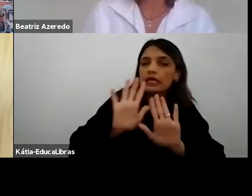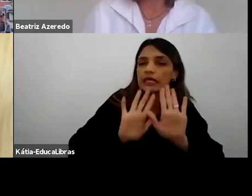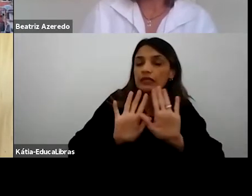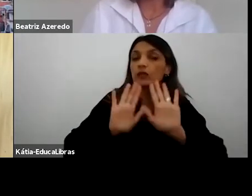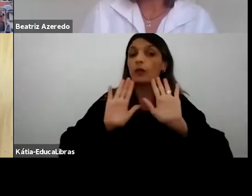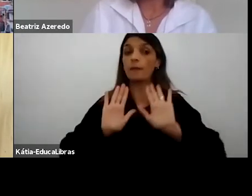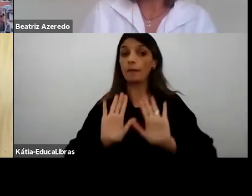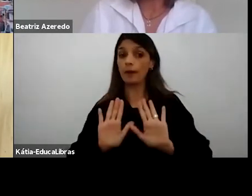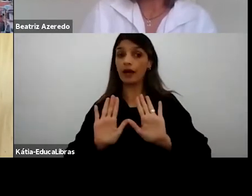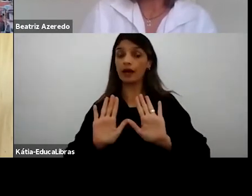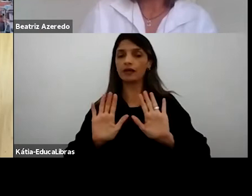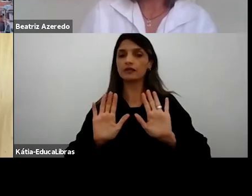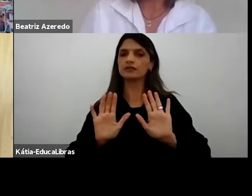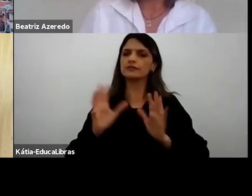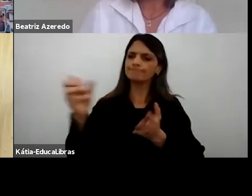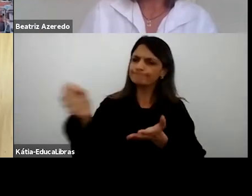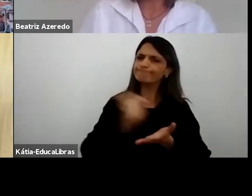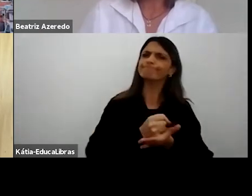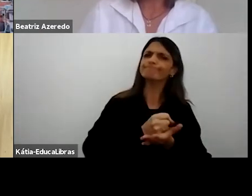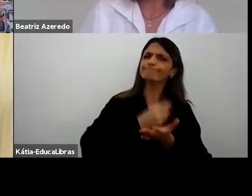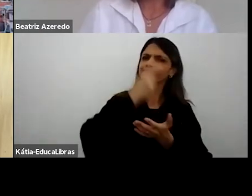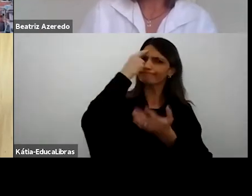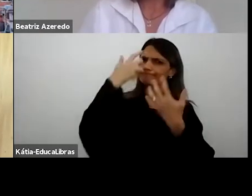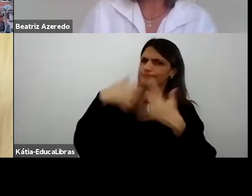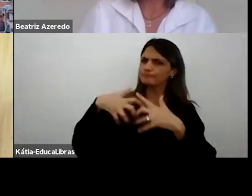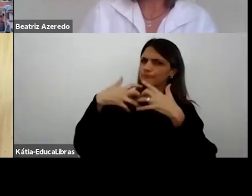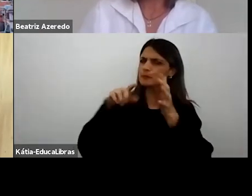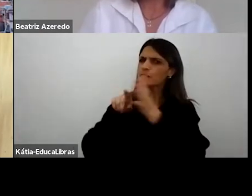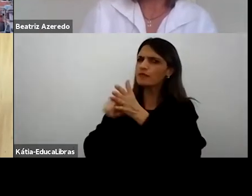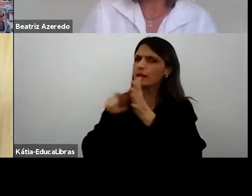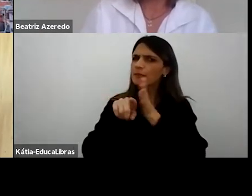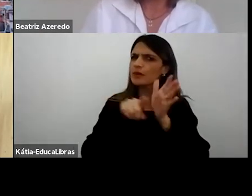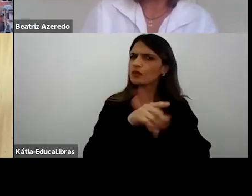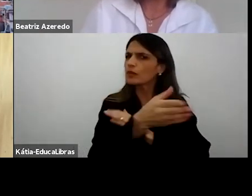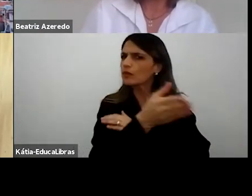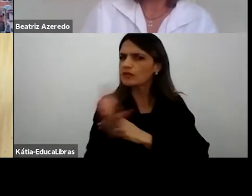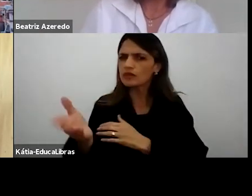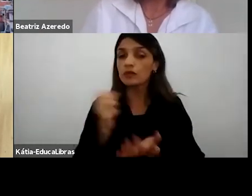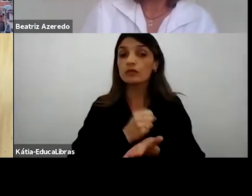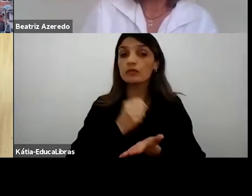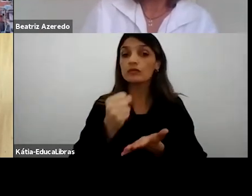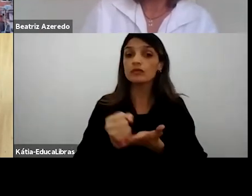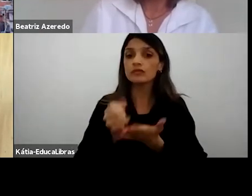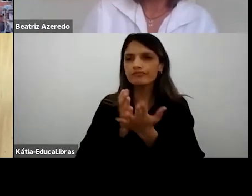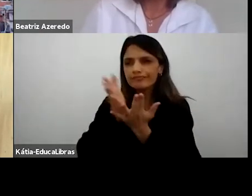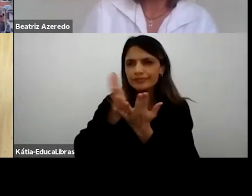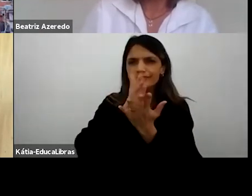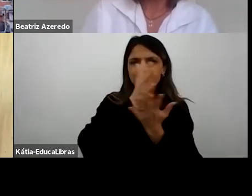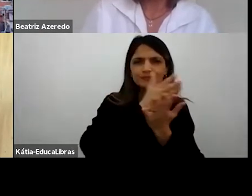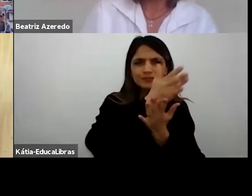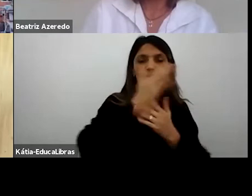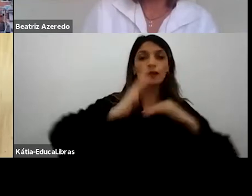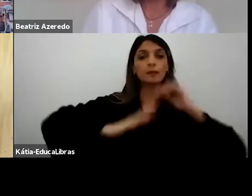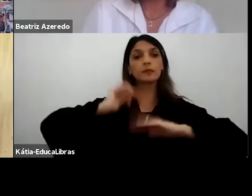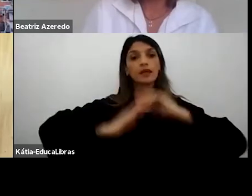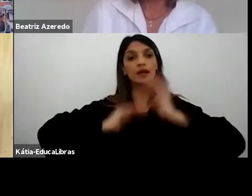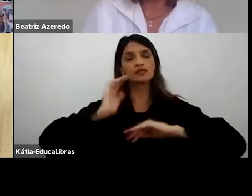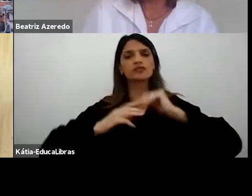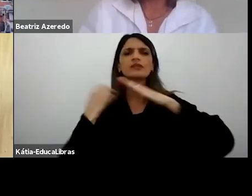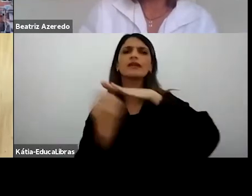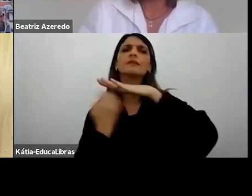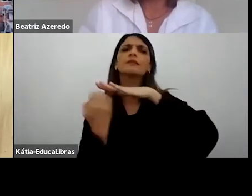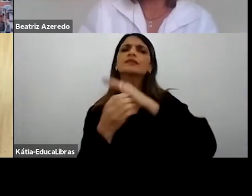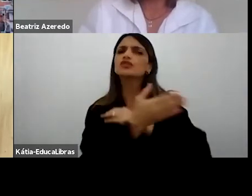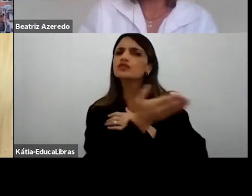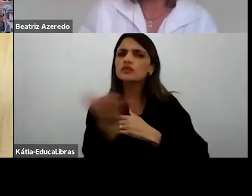queria trazer um pouco essa reflexão e perguntar, assim, olhando para esse documento de diretrizes e para as práticas das organizações de vocês hoje,